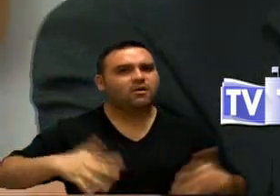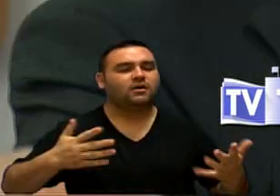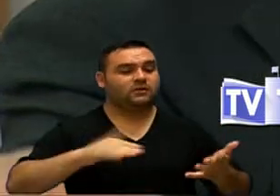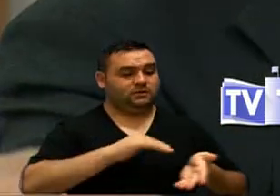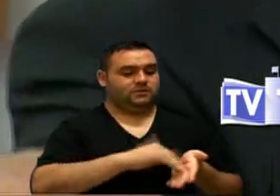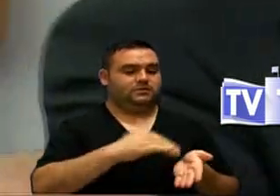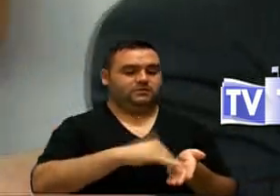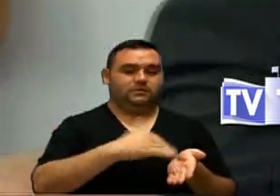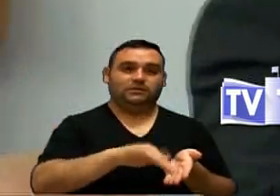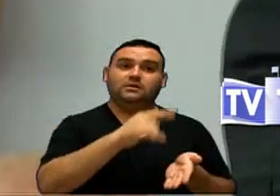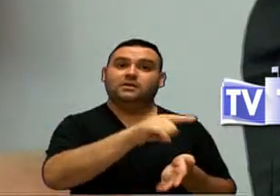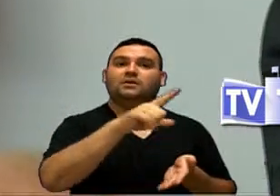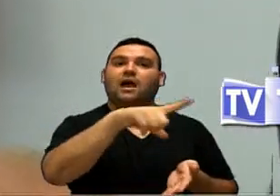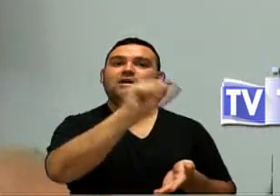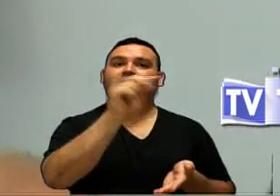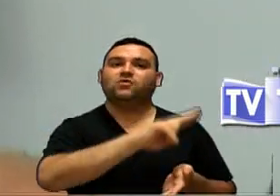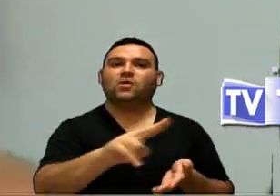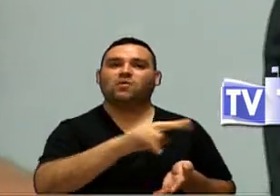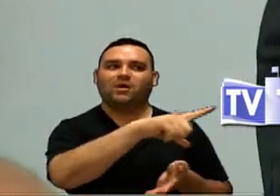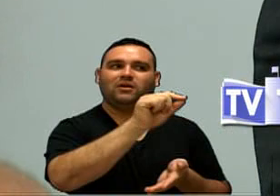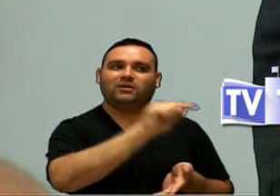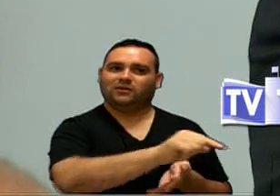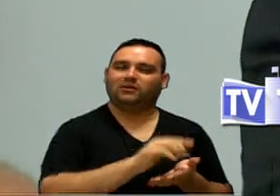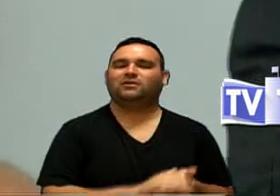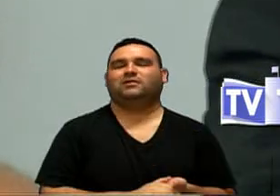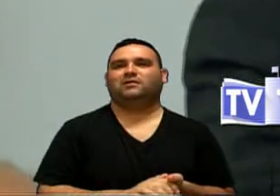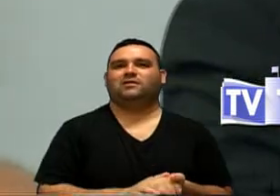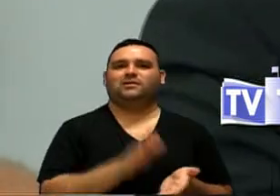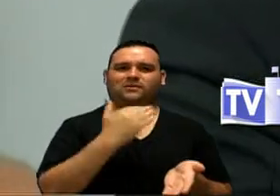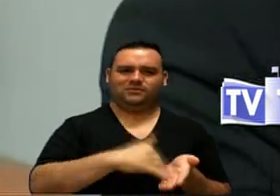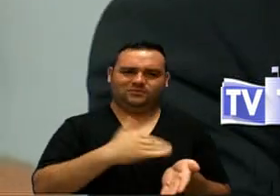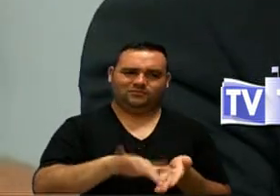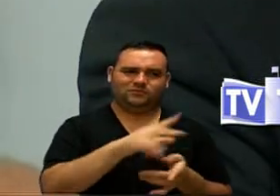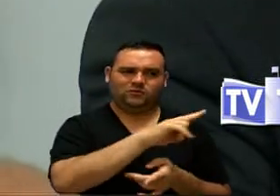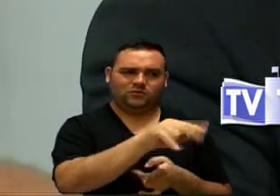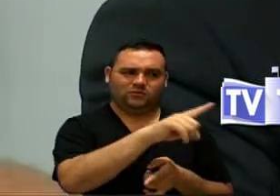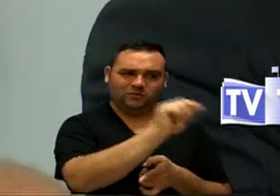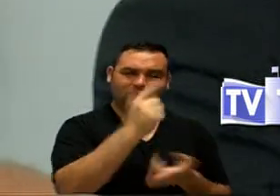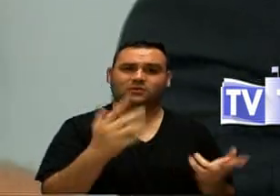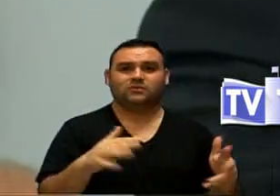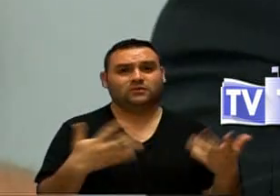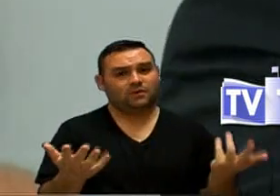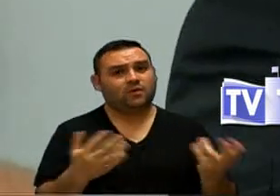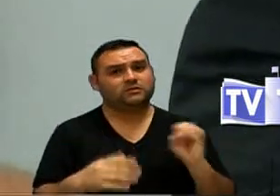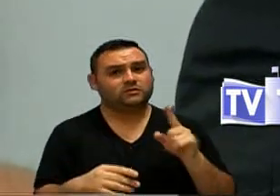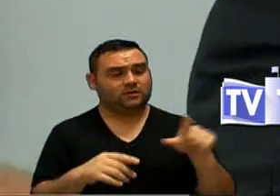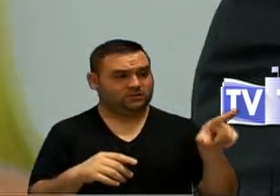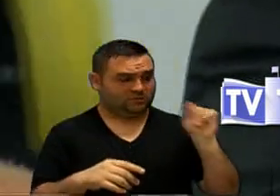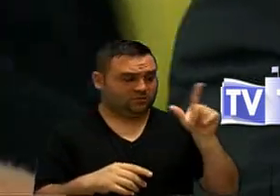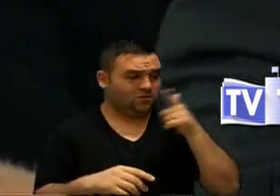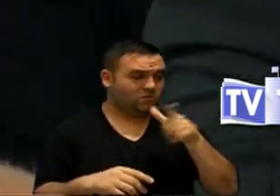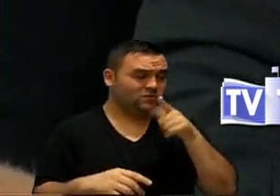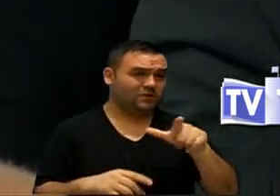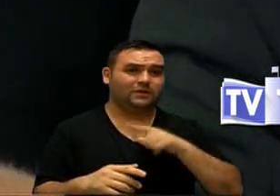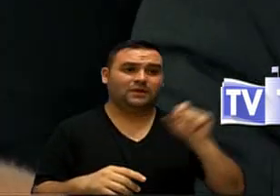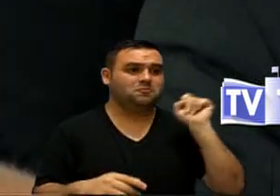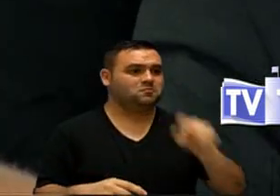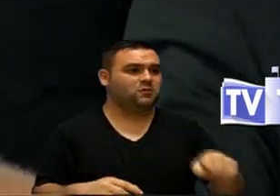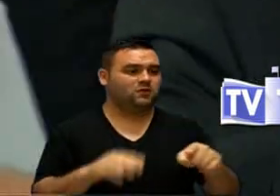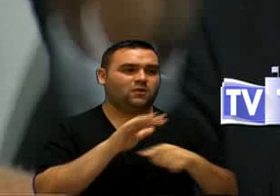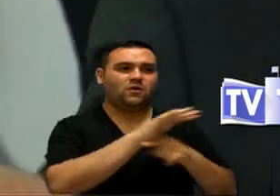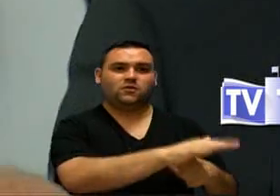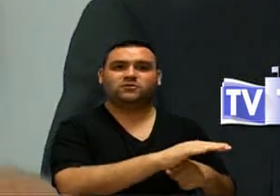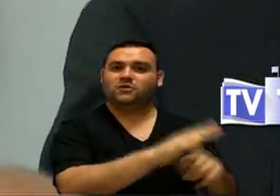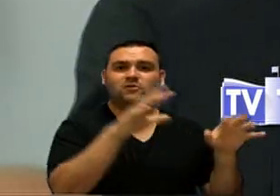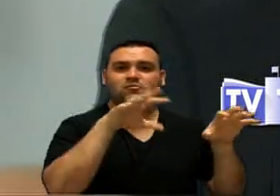secretário, ele é nomeado. O secretário é nomeado. Então, mas se ele foi candidato, teve 1000 votos e